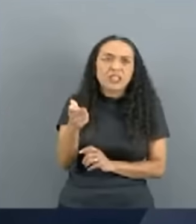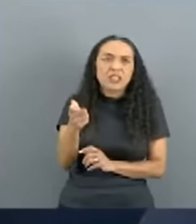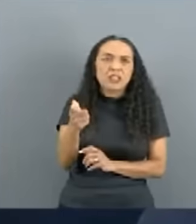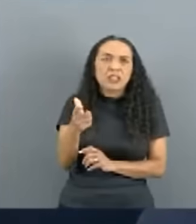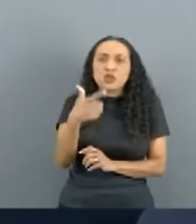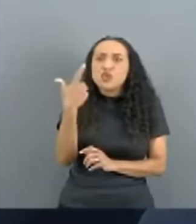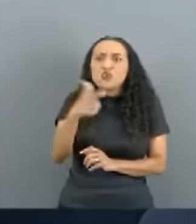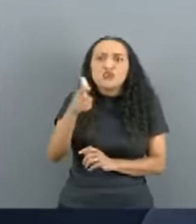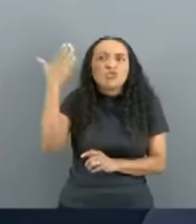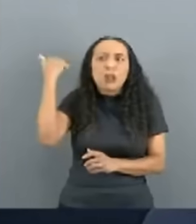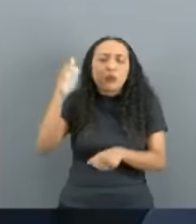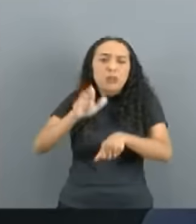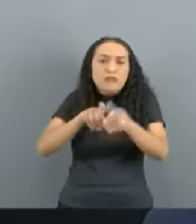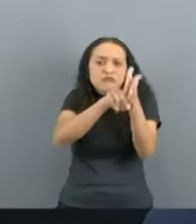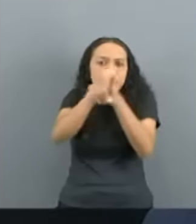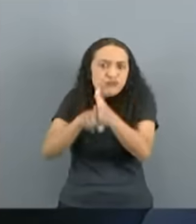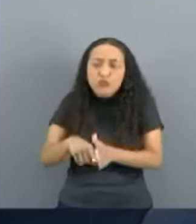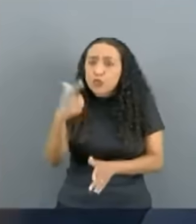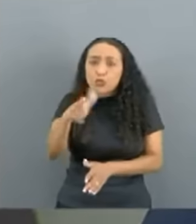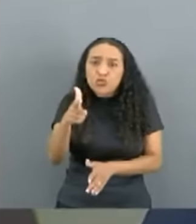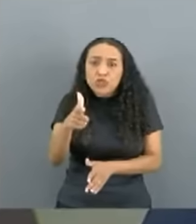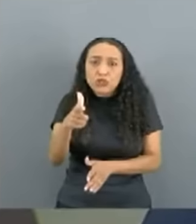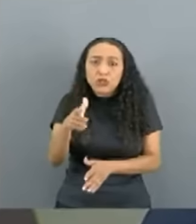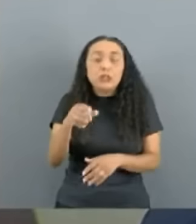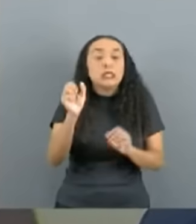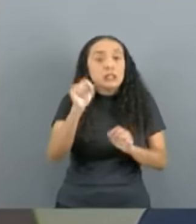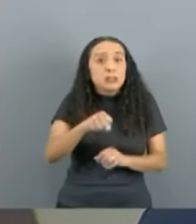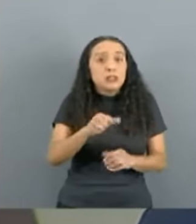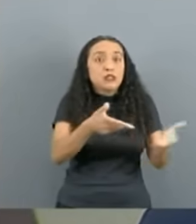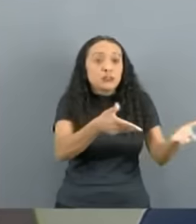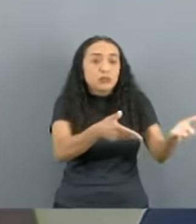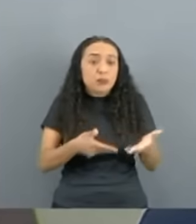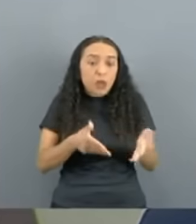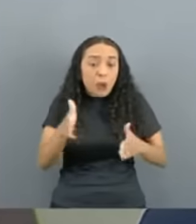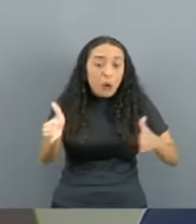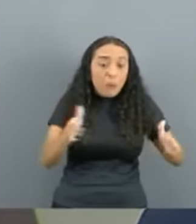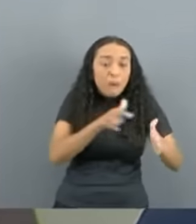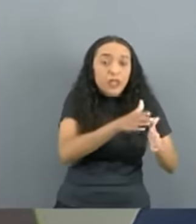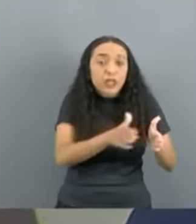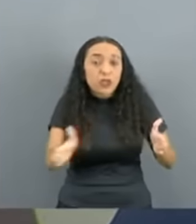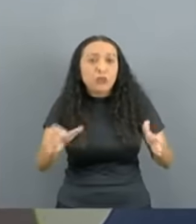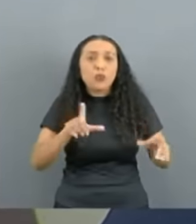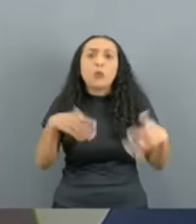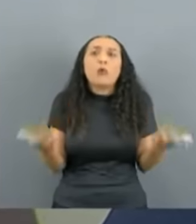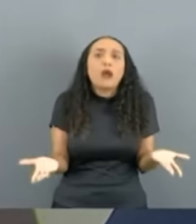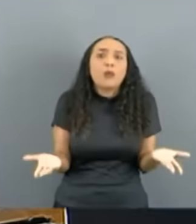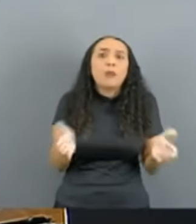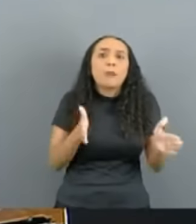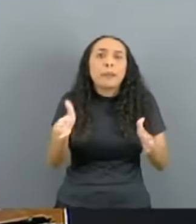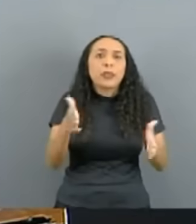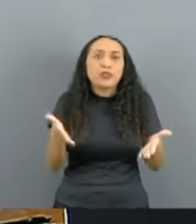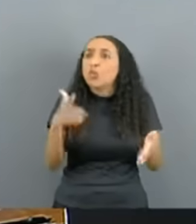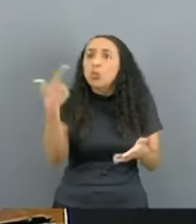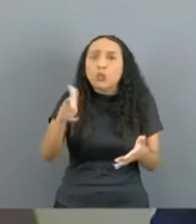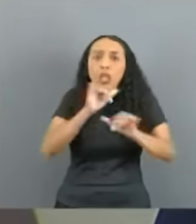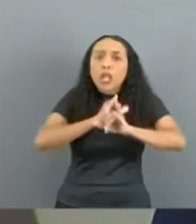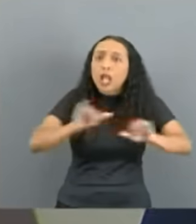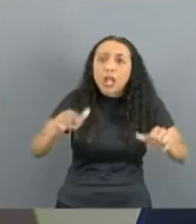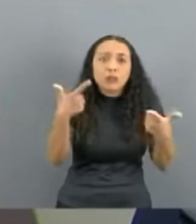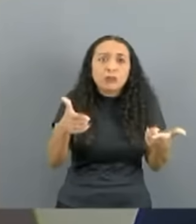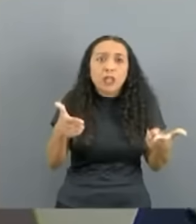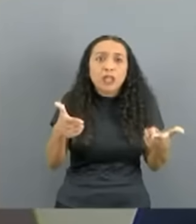investigação, senador. O senhor recebeu a CONTAG durante o período. Que período, senador? Durante o período, que já período, tinha um alerta de 2023. Não tem alerta, tem